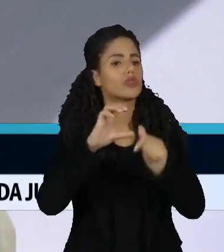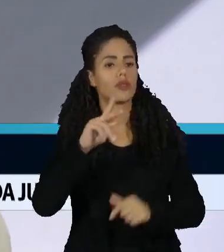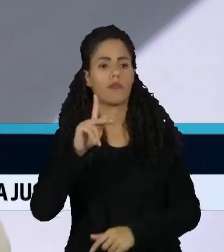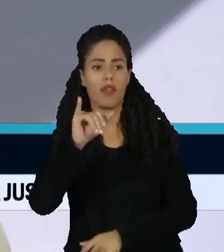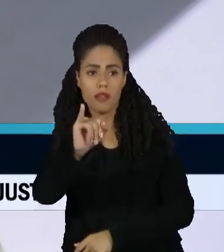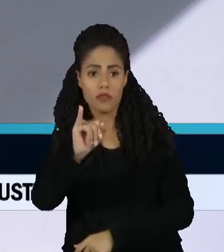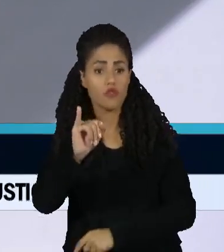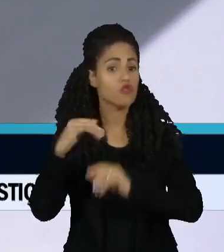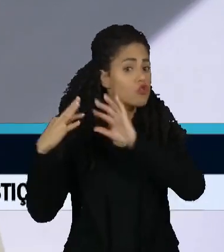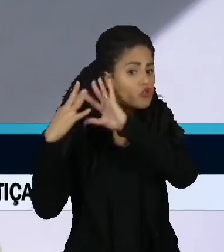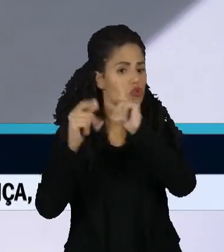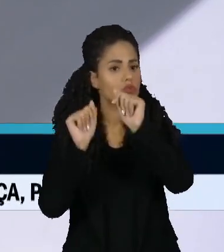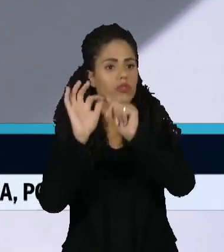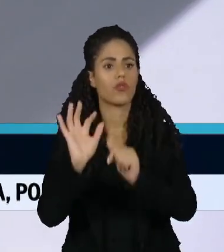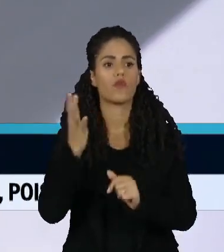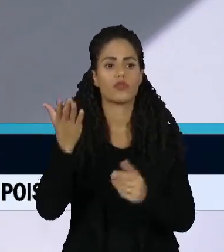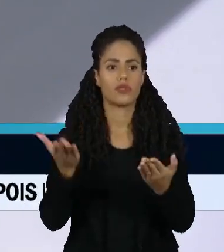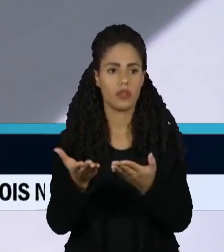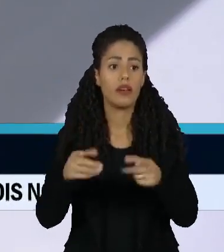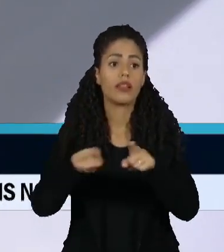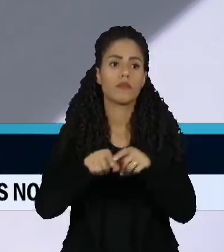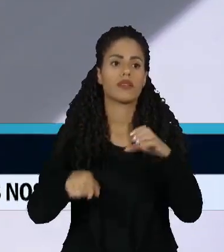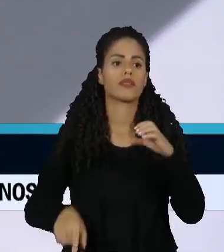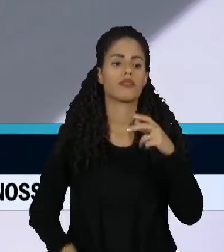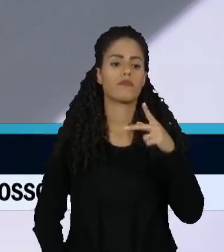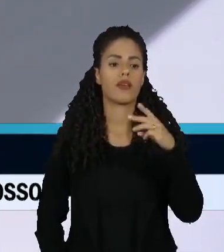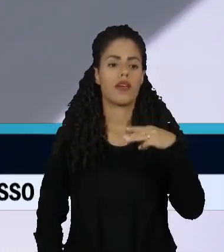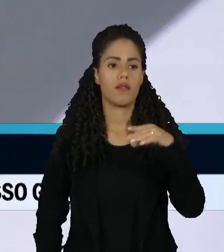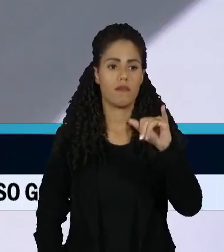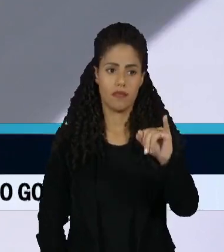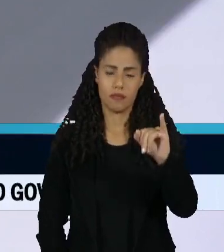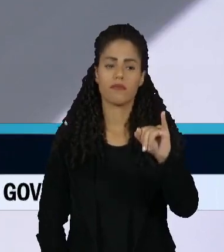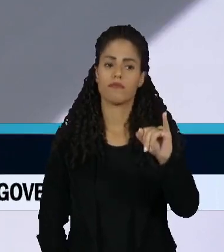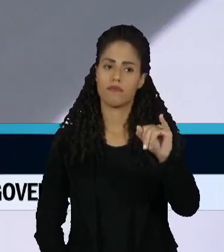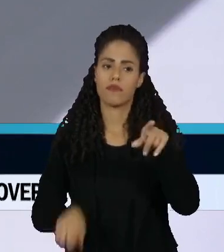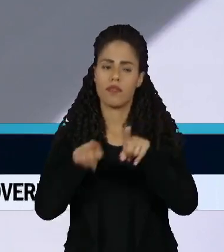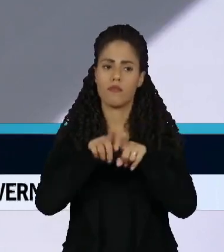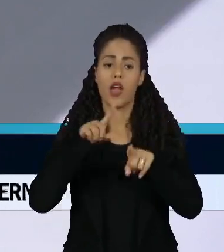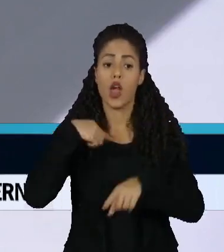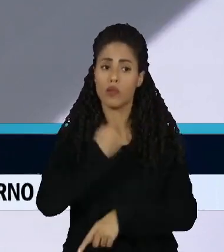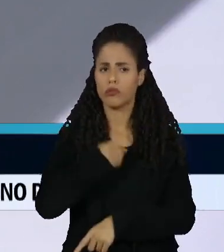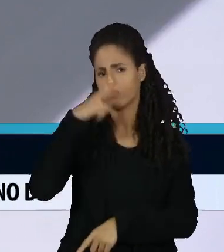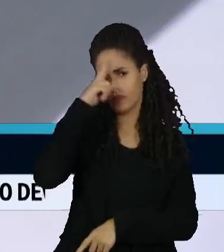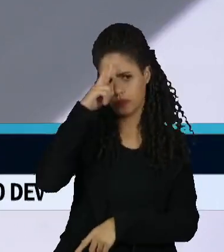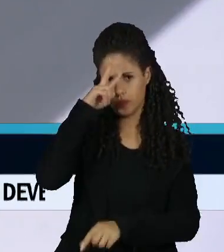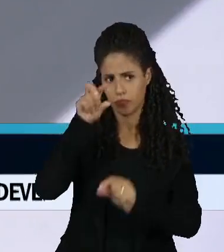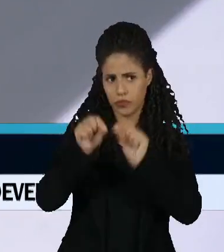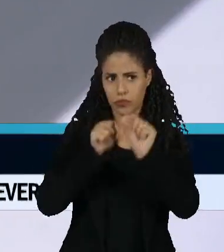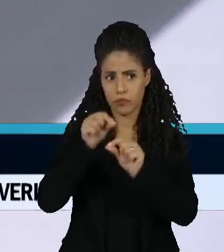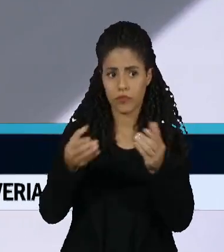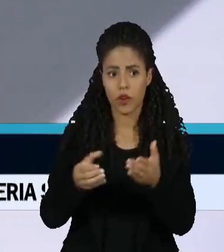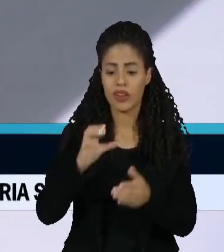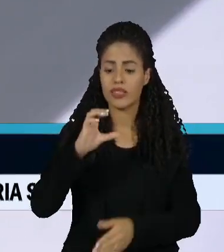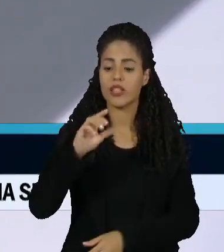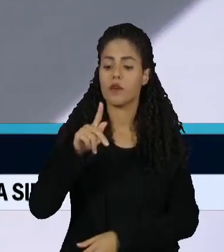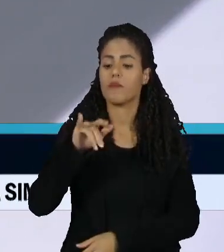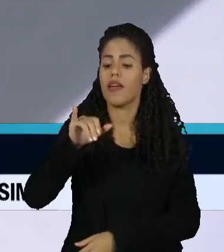das CPIs, especialmente da CPMI. Mas a gente precisa lembrar que isso, as CPIs